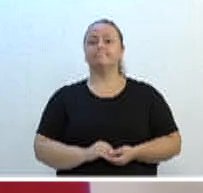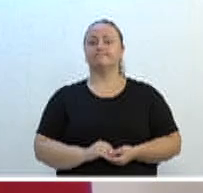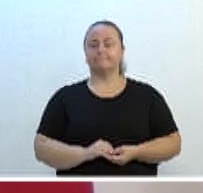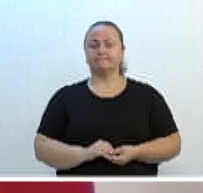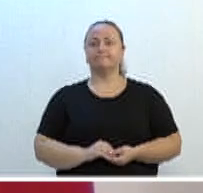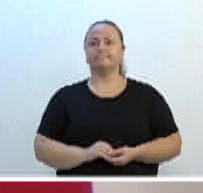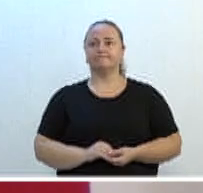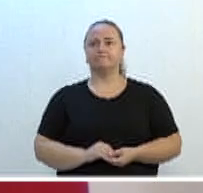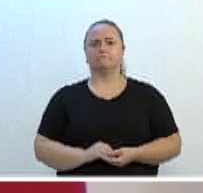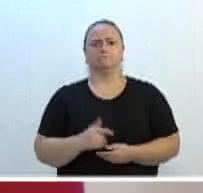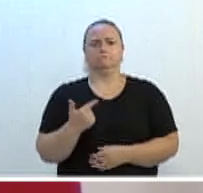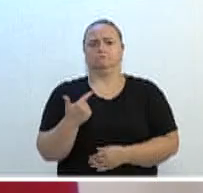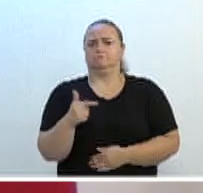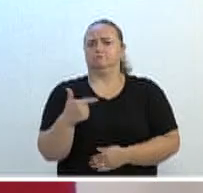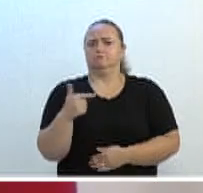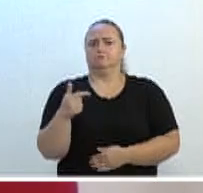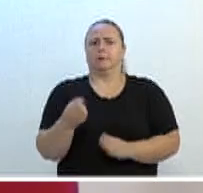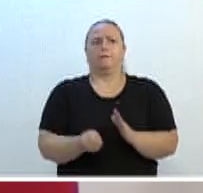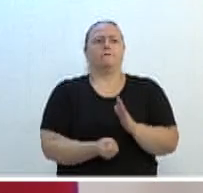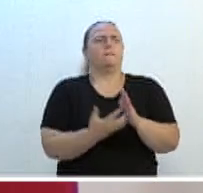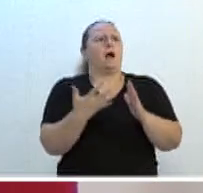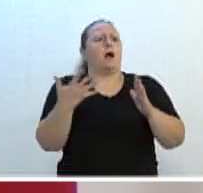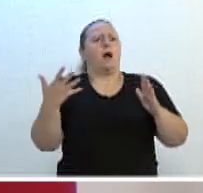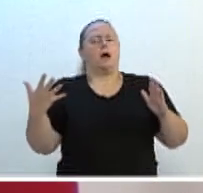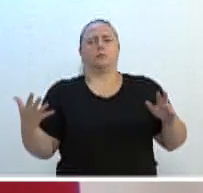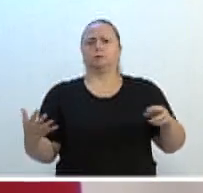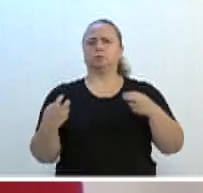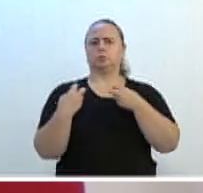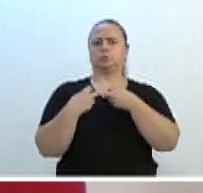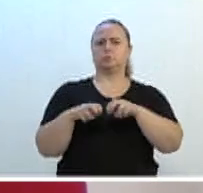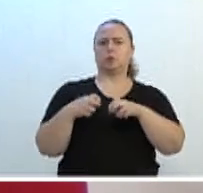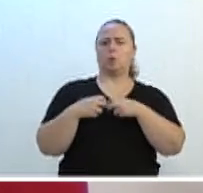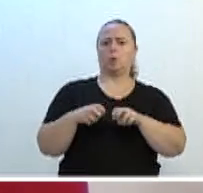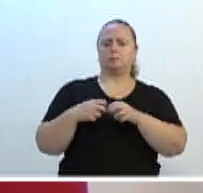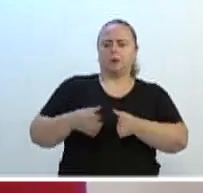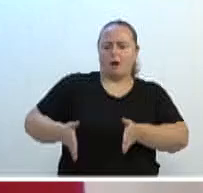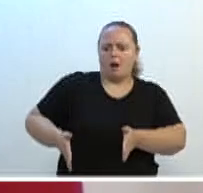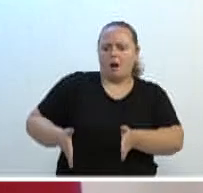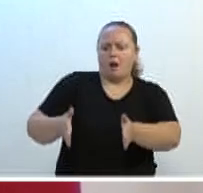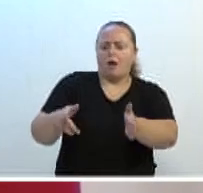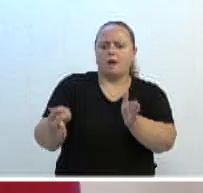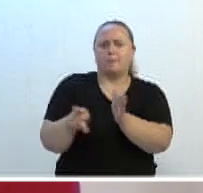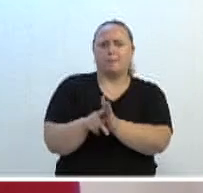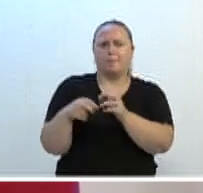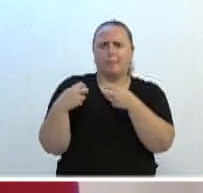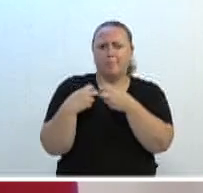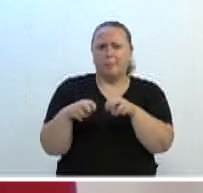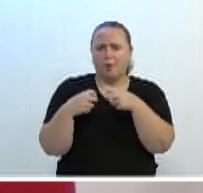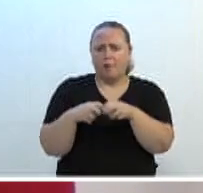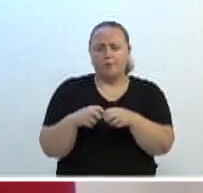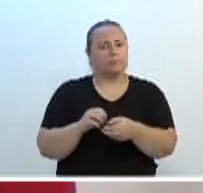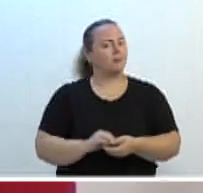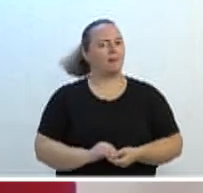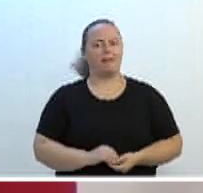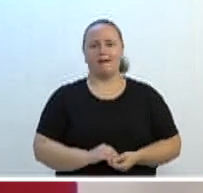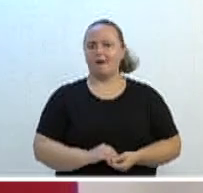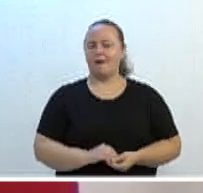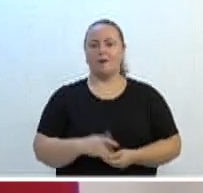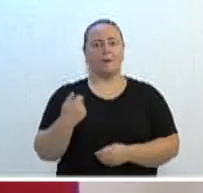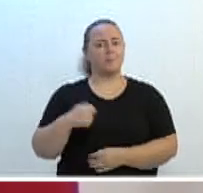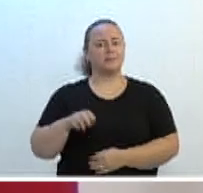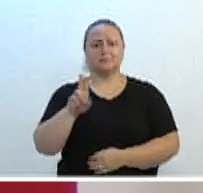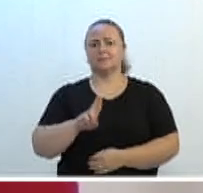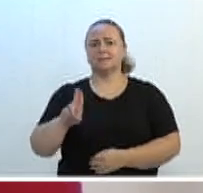tantos ônibus assim e demanda para deixar os corredores de ônibus ociosos. Nós precisamos utilizar uma pista de rolamento a